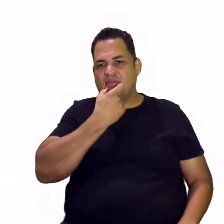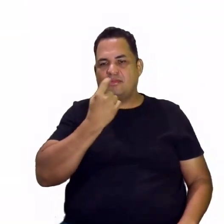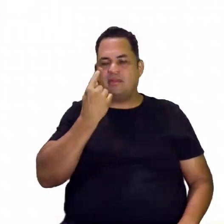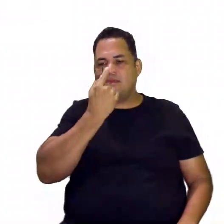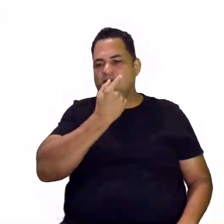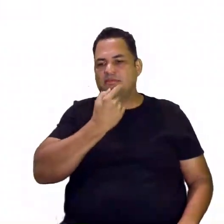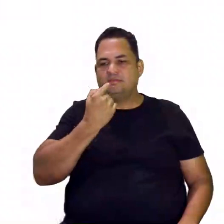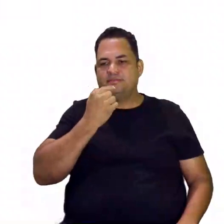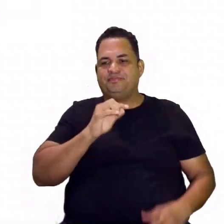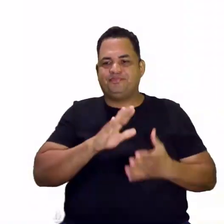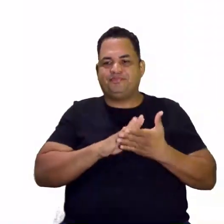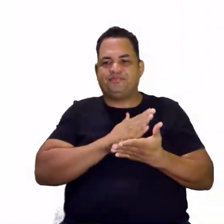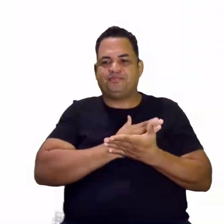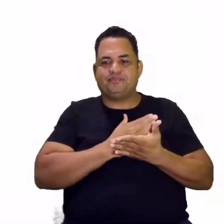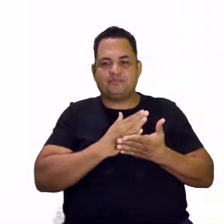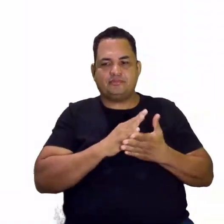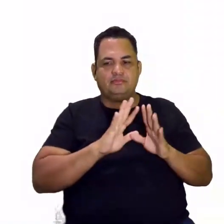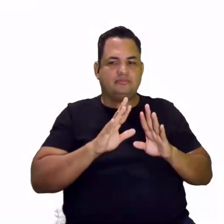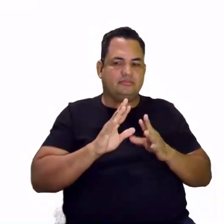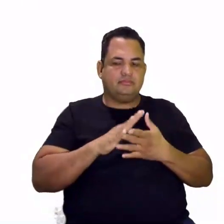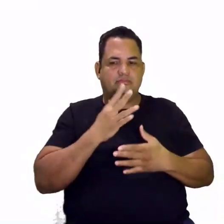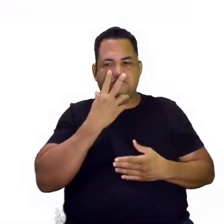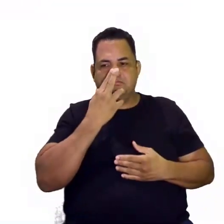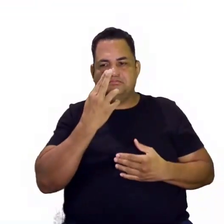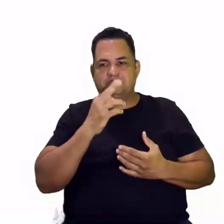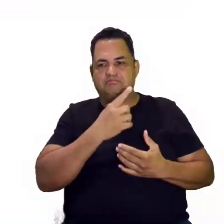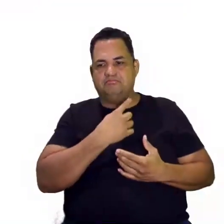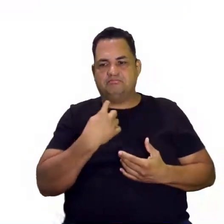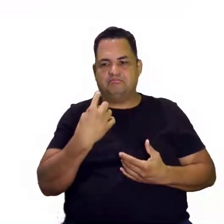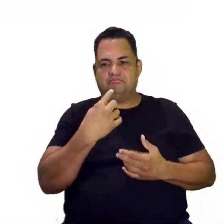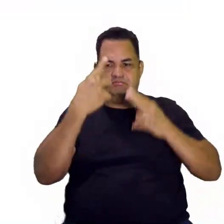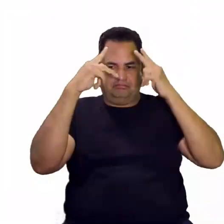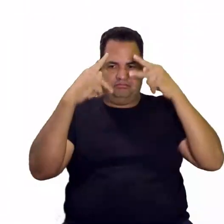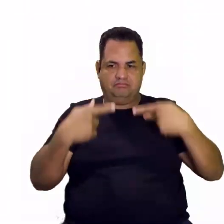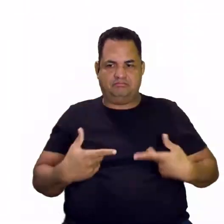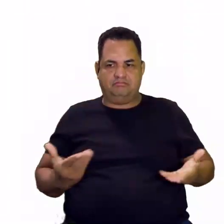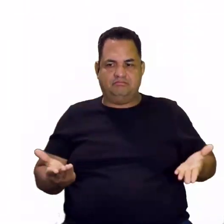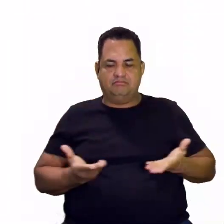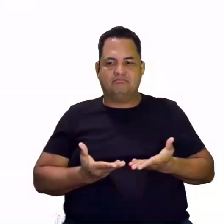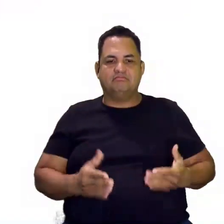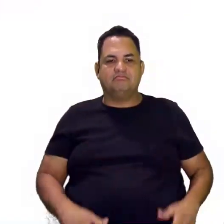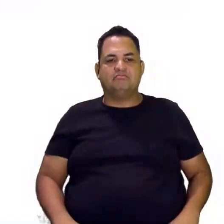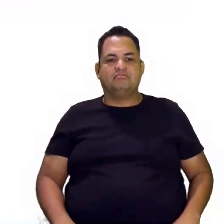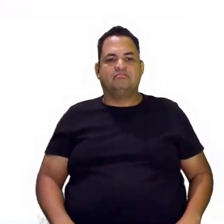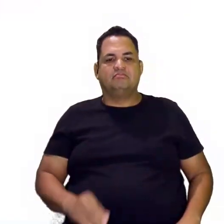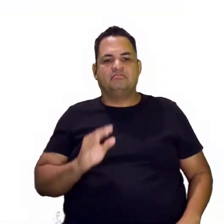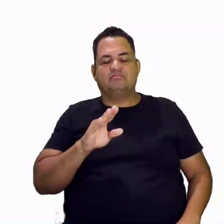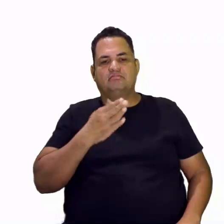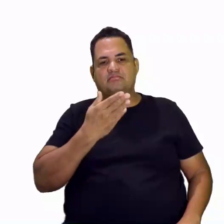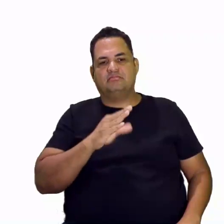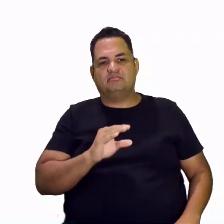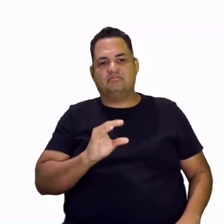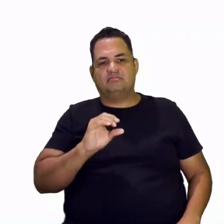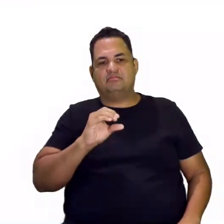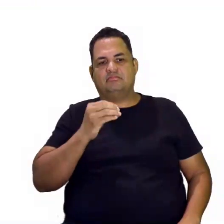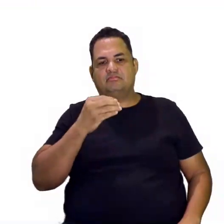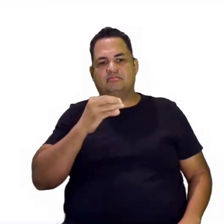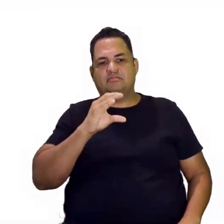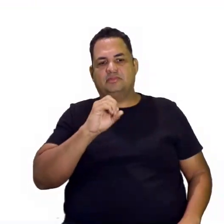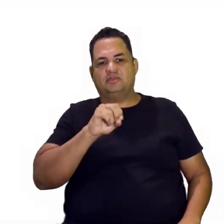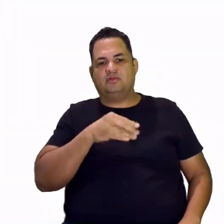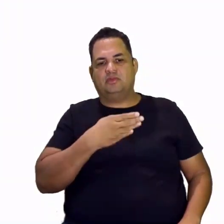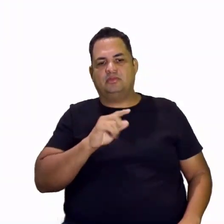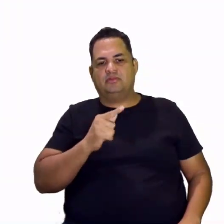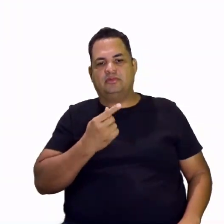da dentição já começa a se tornar mais similar ao que nós conhecemos hoje, né? Aí temos o Homo erectus, 0,4 a